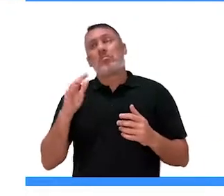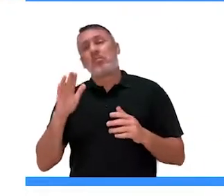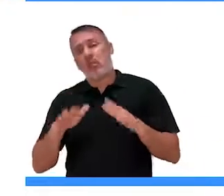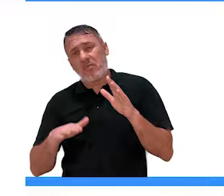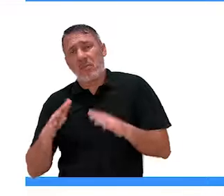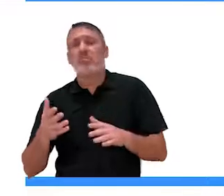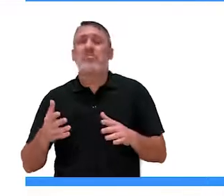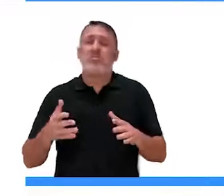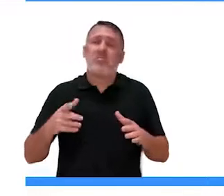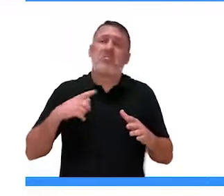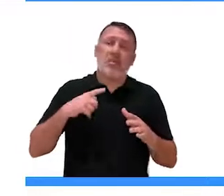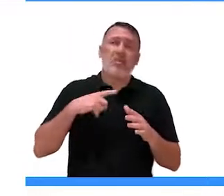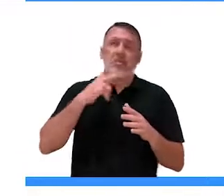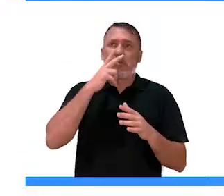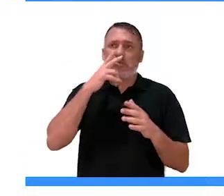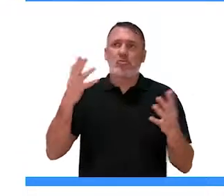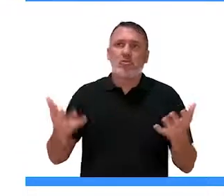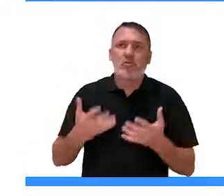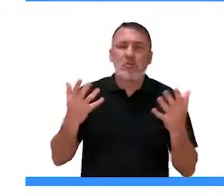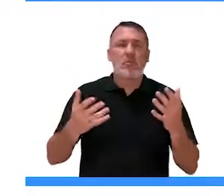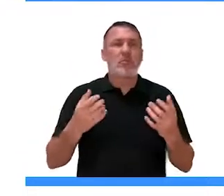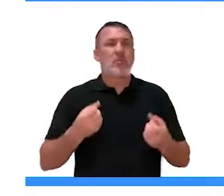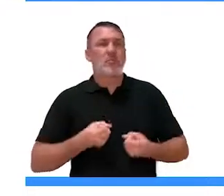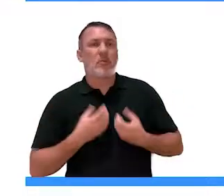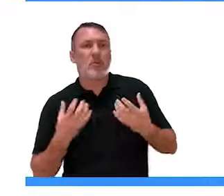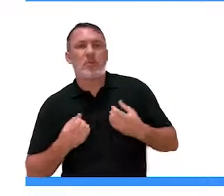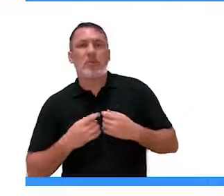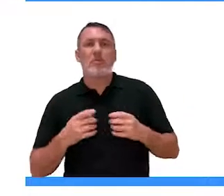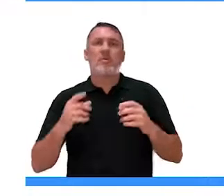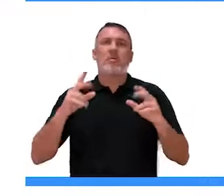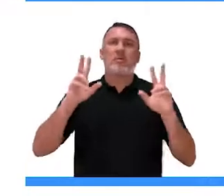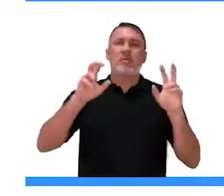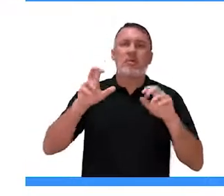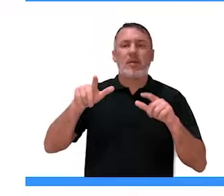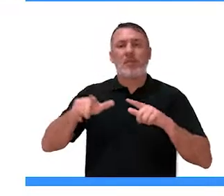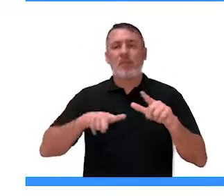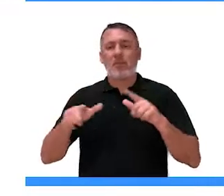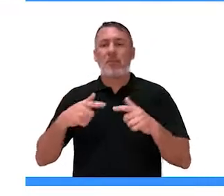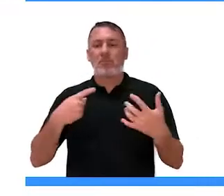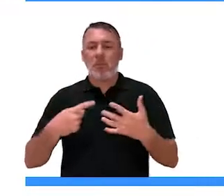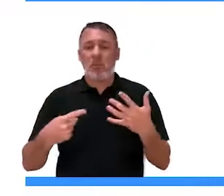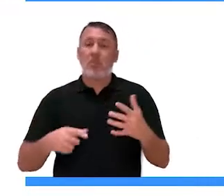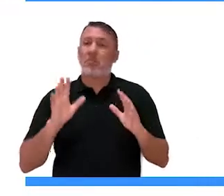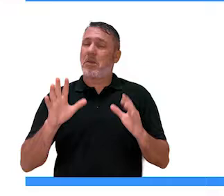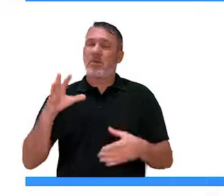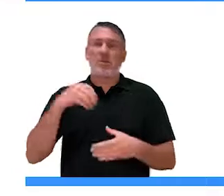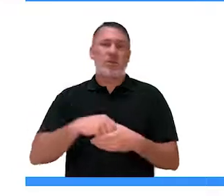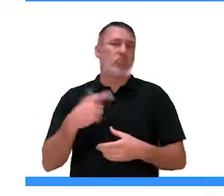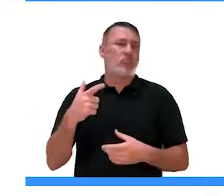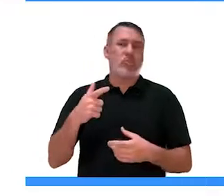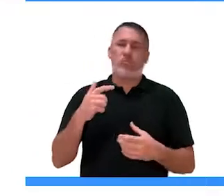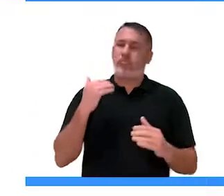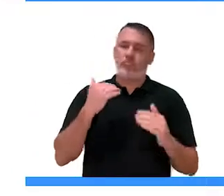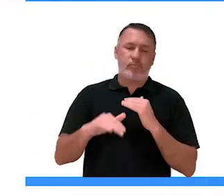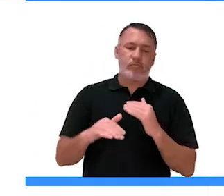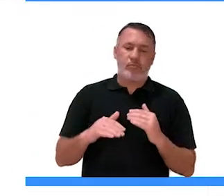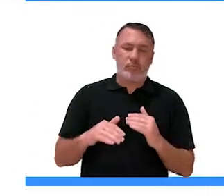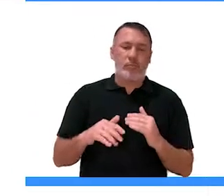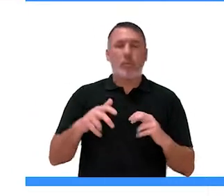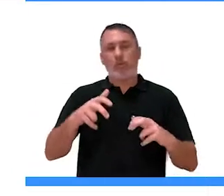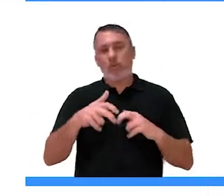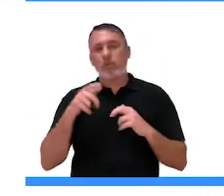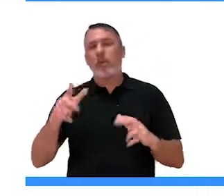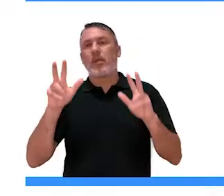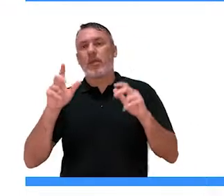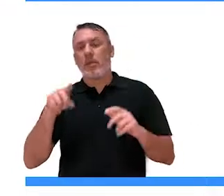estimular produções autorais, ou vender, divulgar o trabalho de tal pessoas, mas ali a gente não tem isso, né? Então,